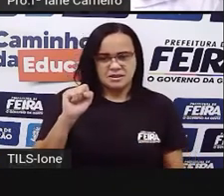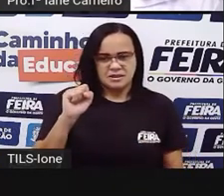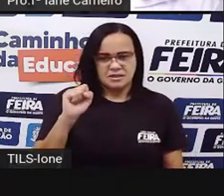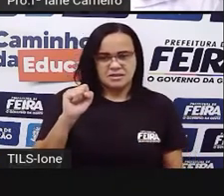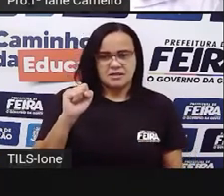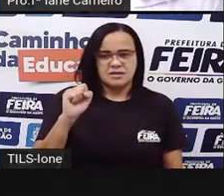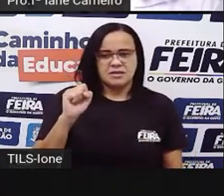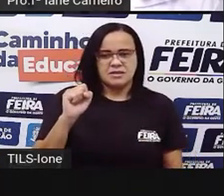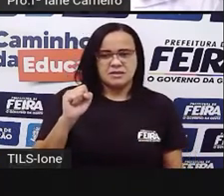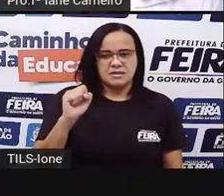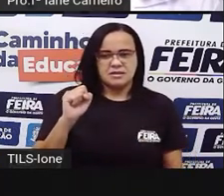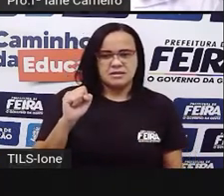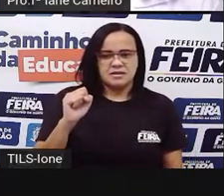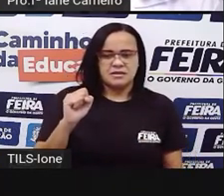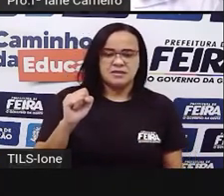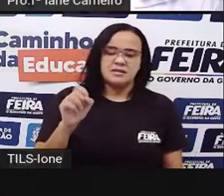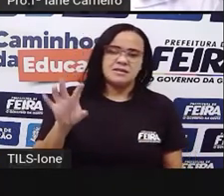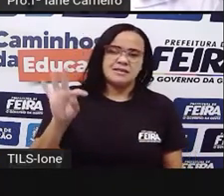T.